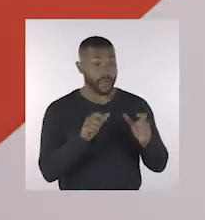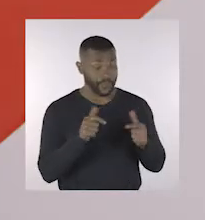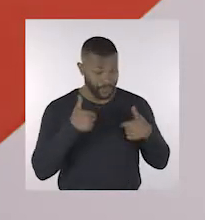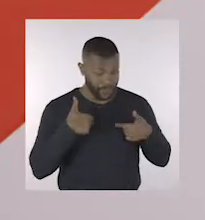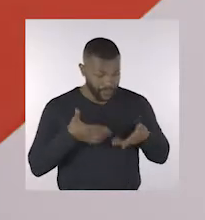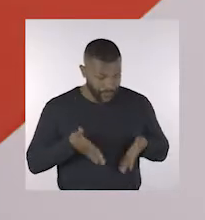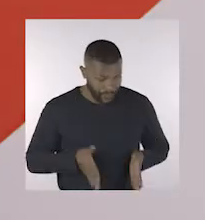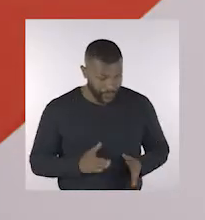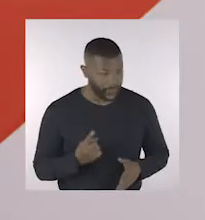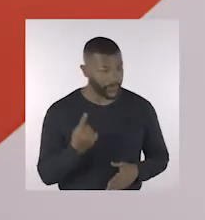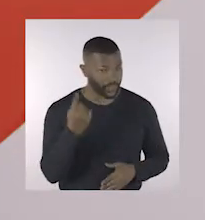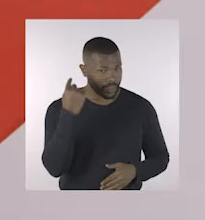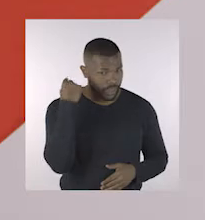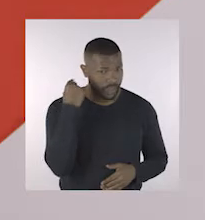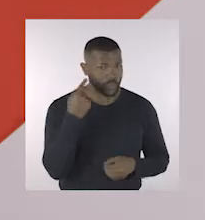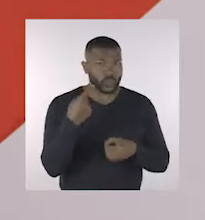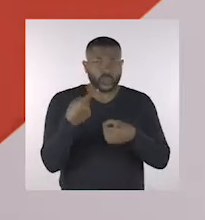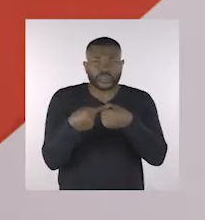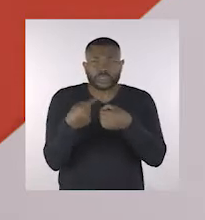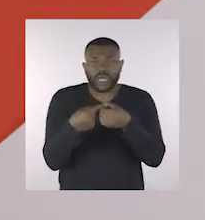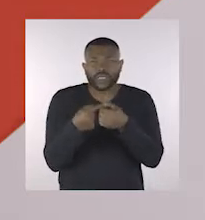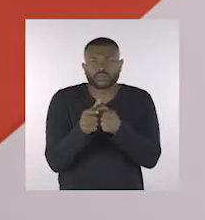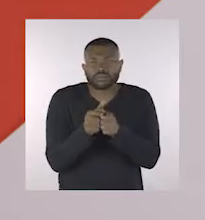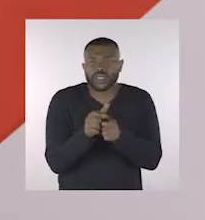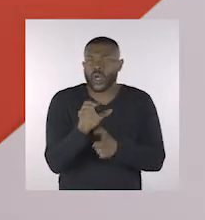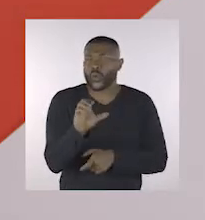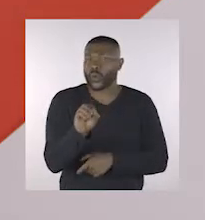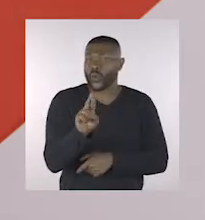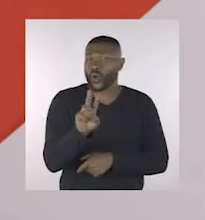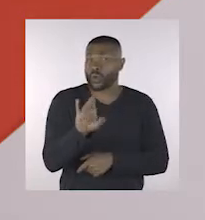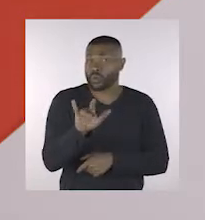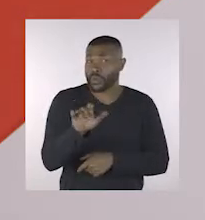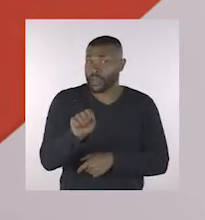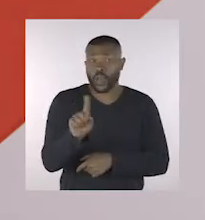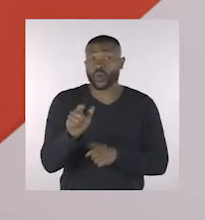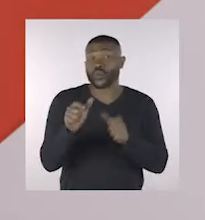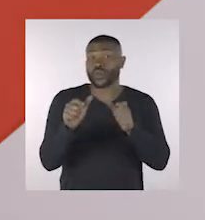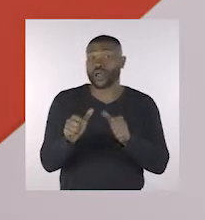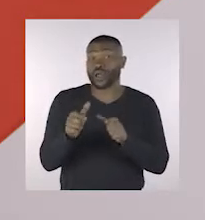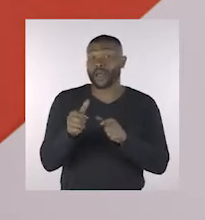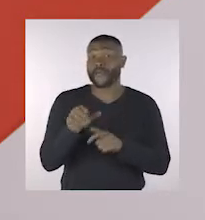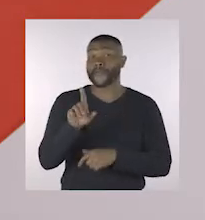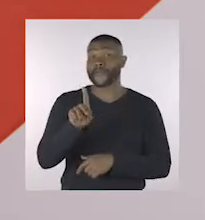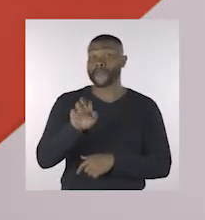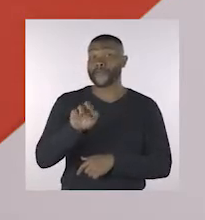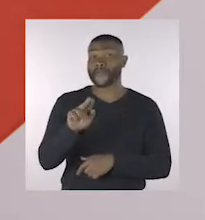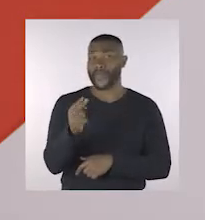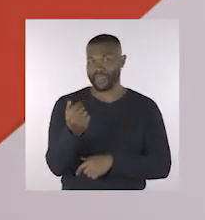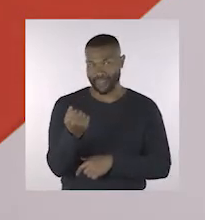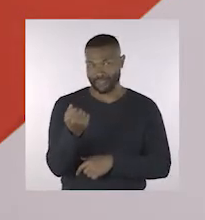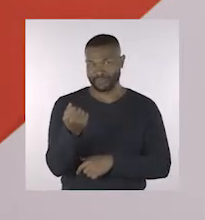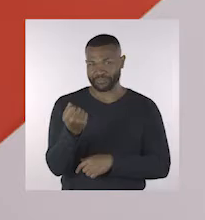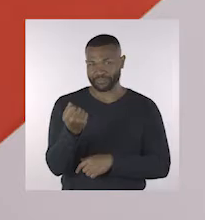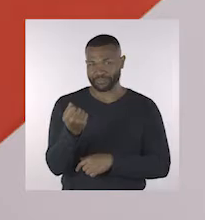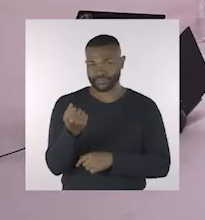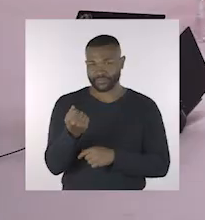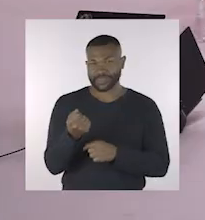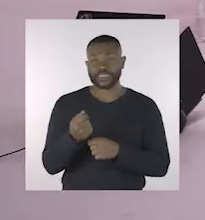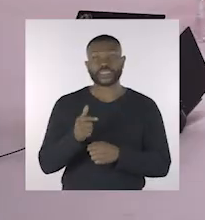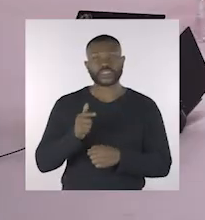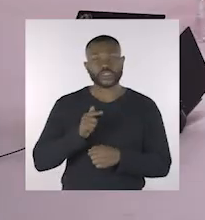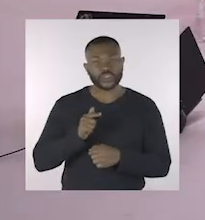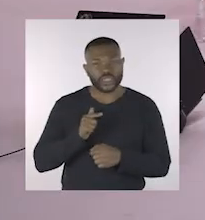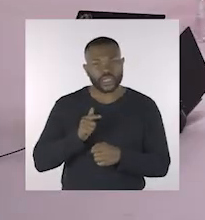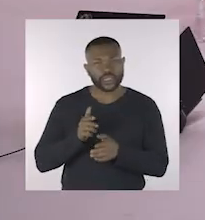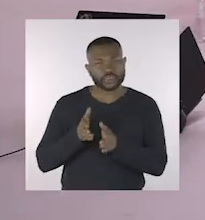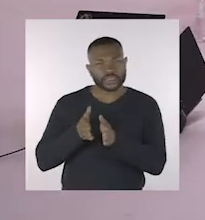local onde eu nasci não era na cidadezinha não era por Velha era o distrito da Penha e preciso dar pensar aqui era